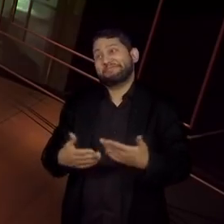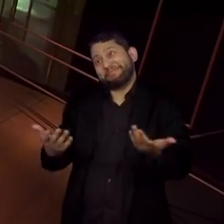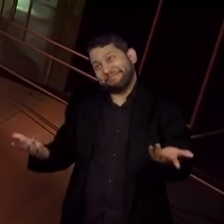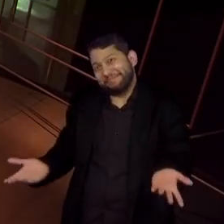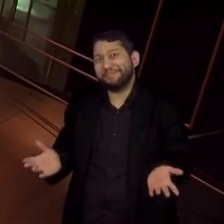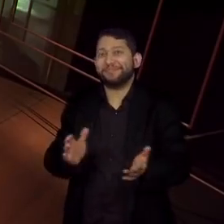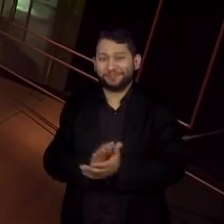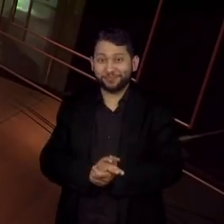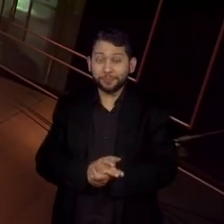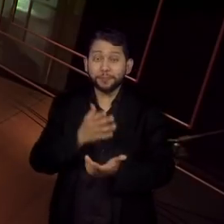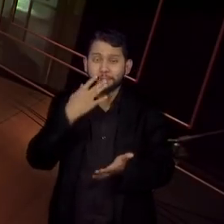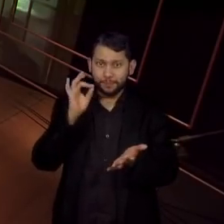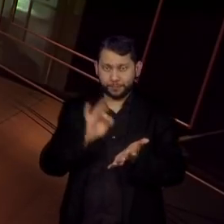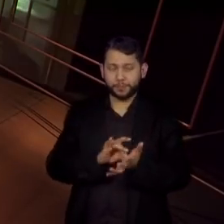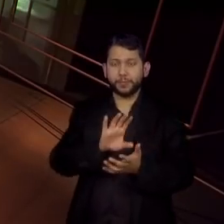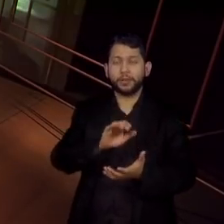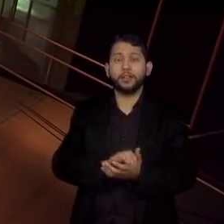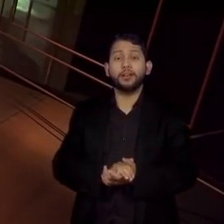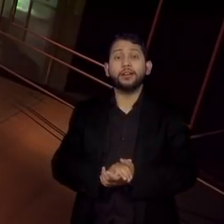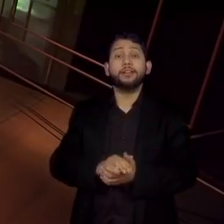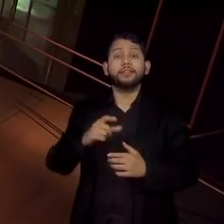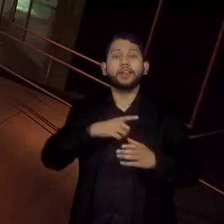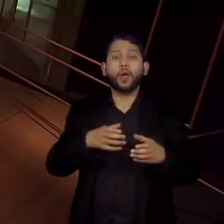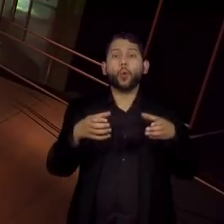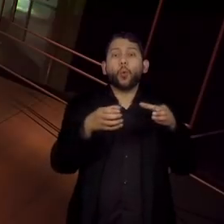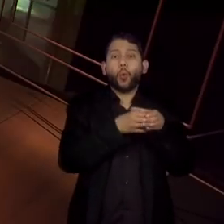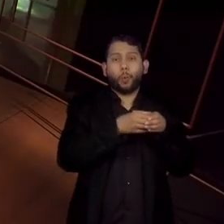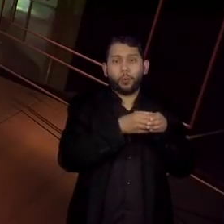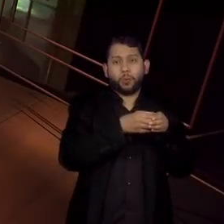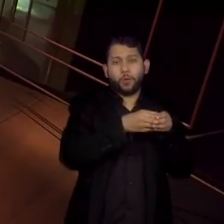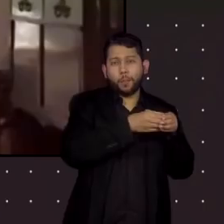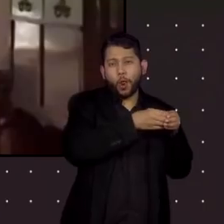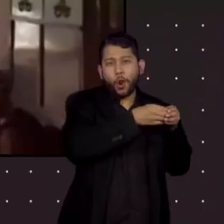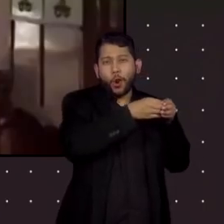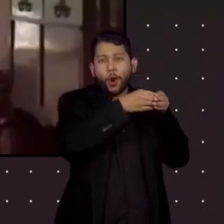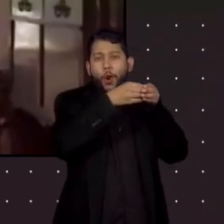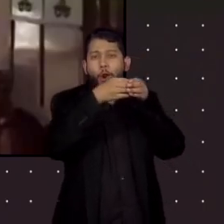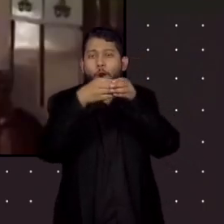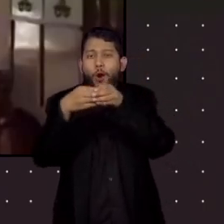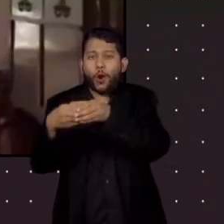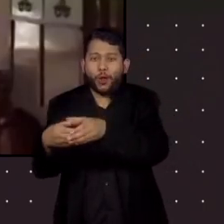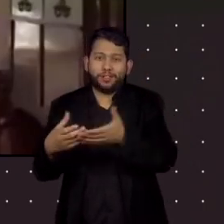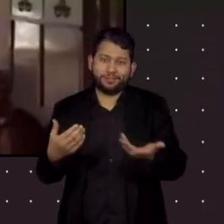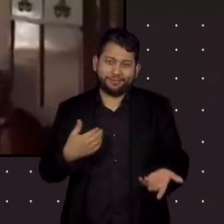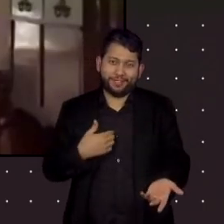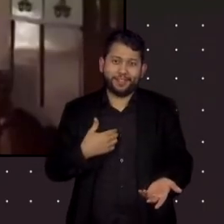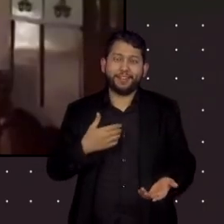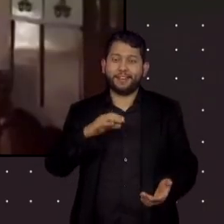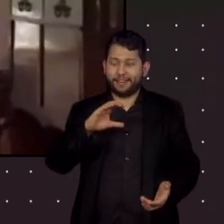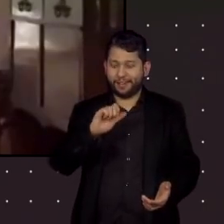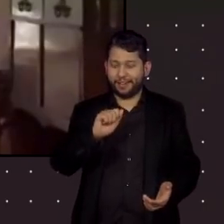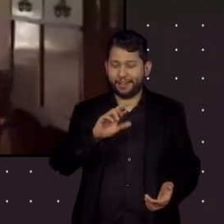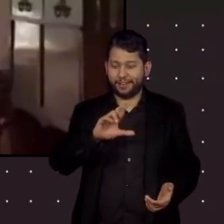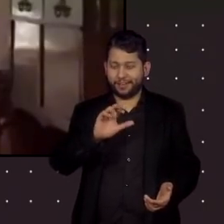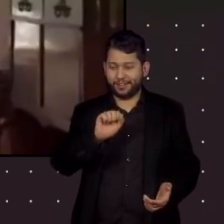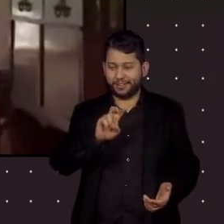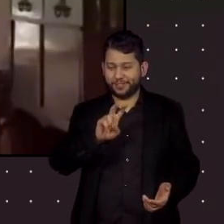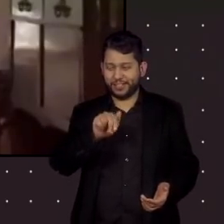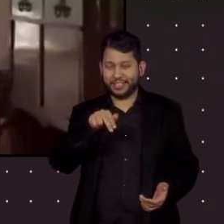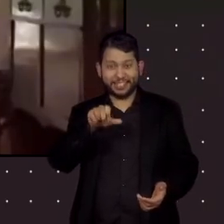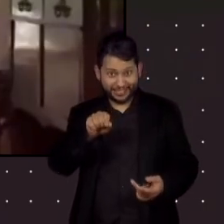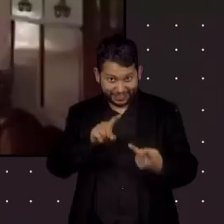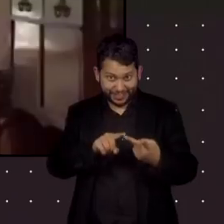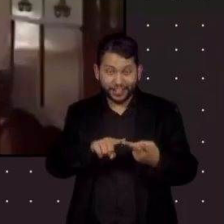o encontro foi assim, foi uma caravana, né? Você vê que eu sou de 10, né? Caravana, vitrola.